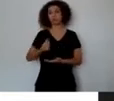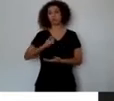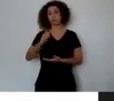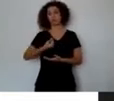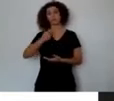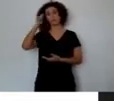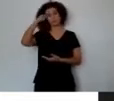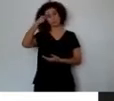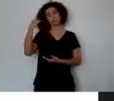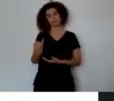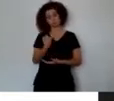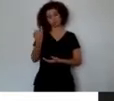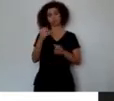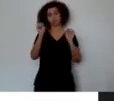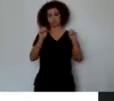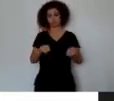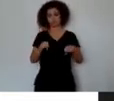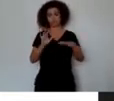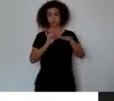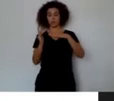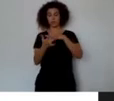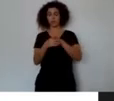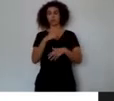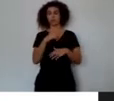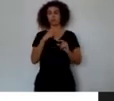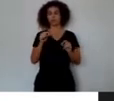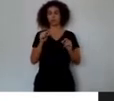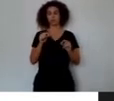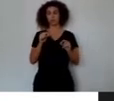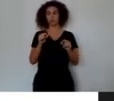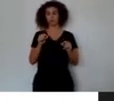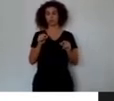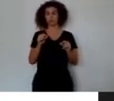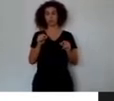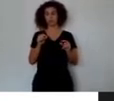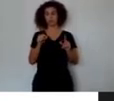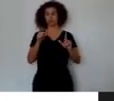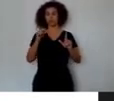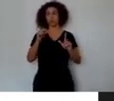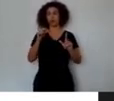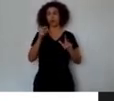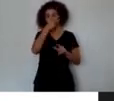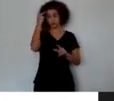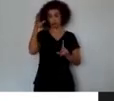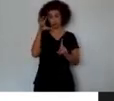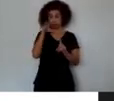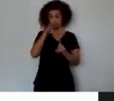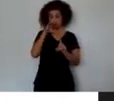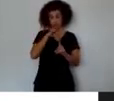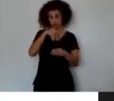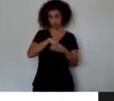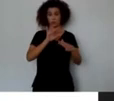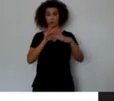sociais a gente tem hoje em dia o conceito de influencers, né? Então, quem são os influencers, assim, que eu acompanho? E essa pessoa está me influenciando no